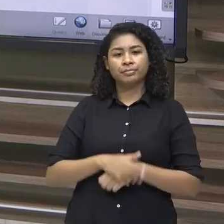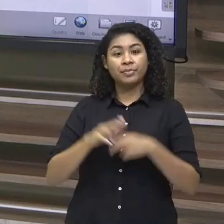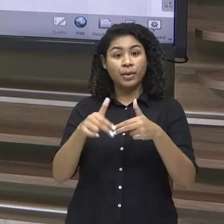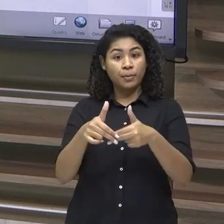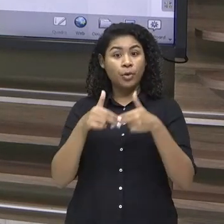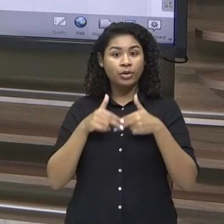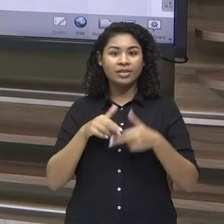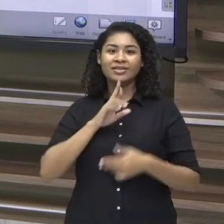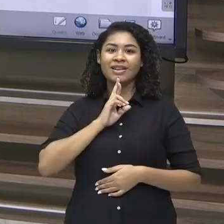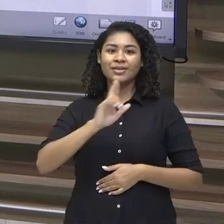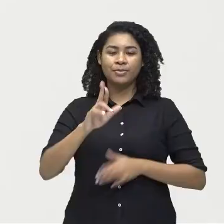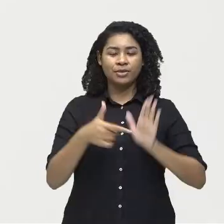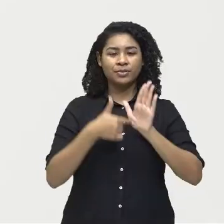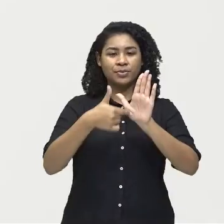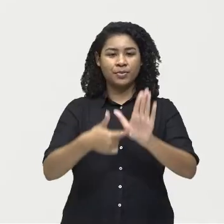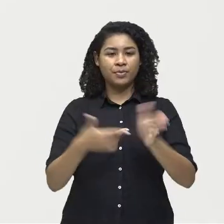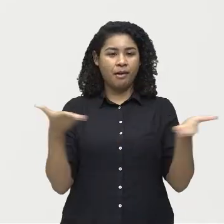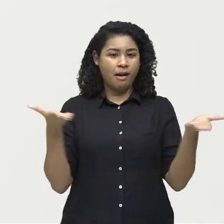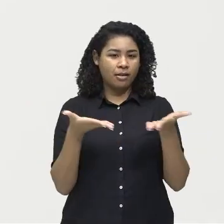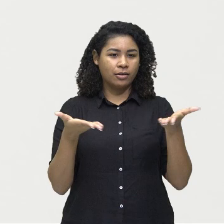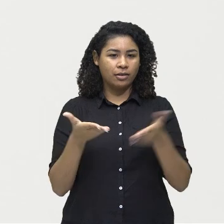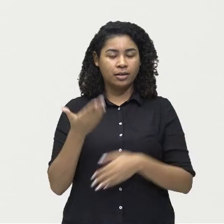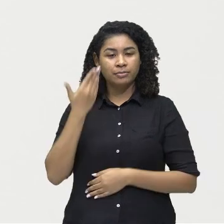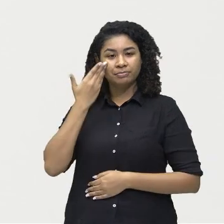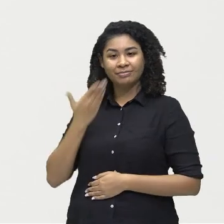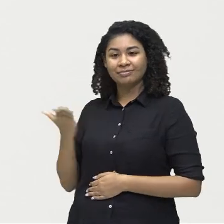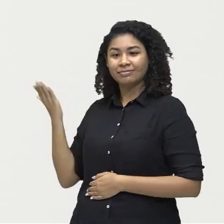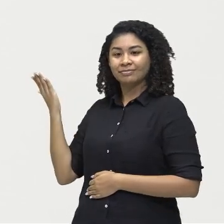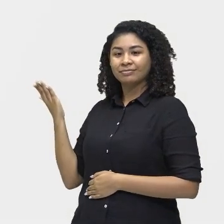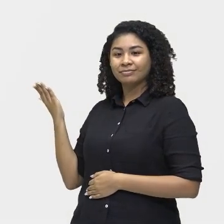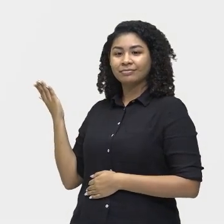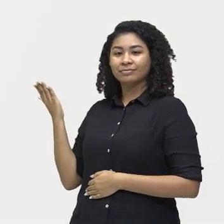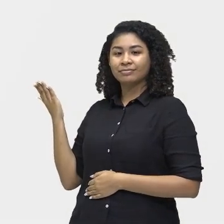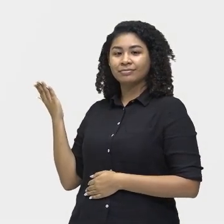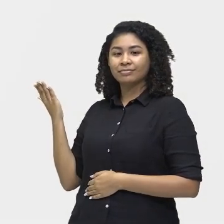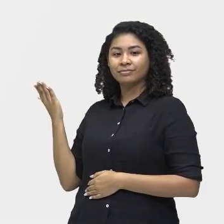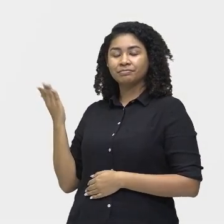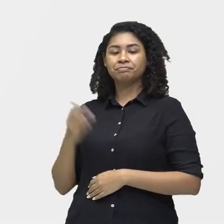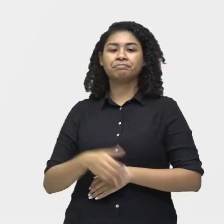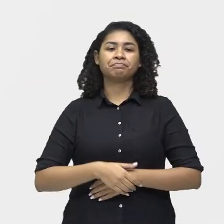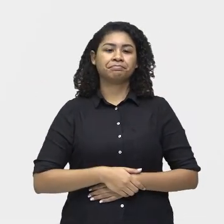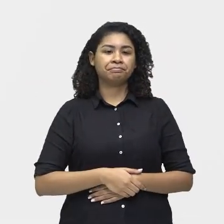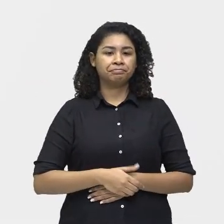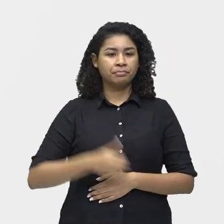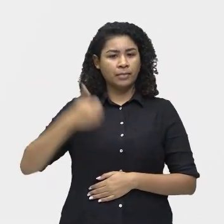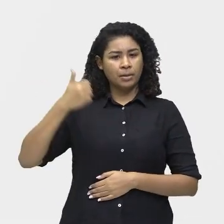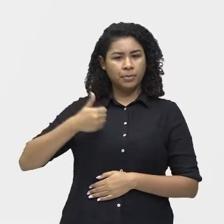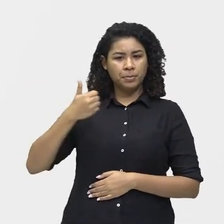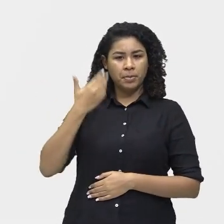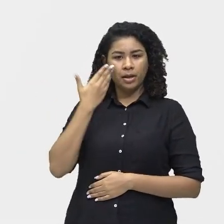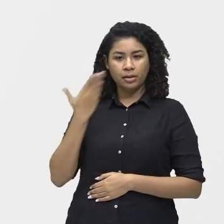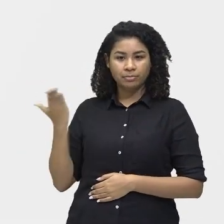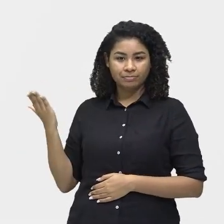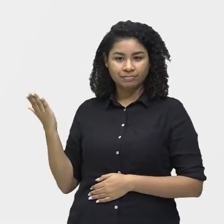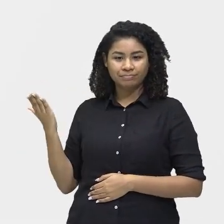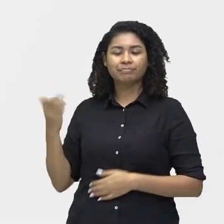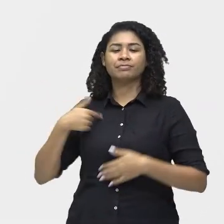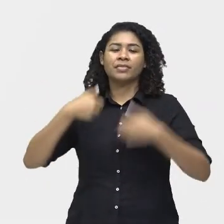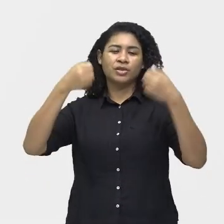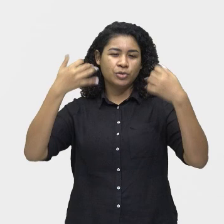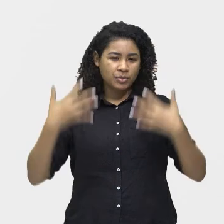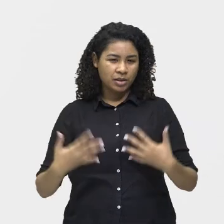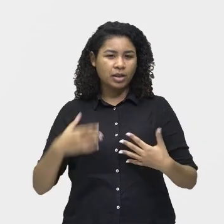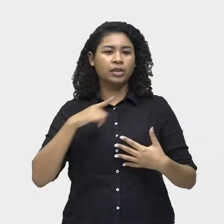vamos à resposta agora, na tela para a gente, o gabarito. Da primeira questão, fala o seguinte para a gente, é o que eu falei para